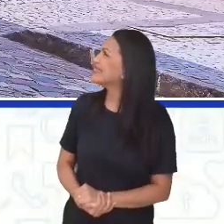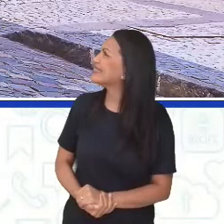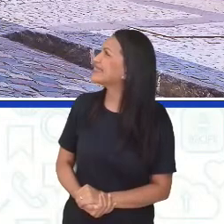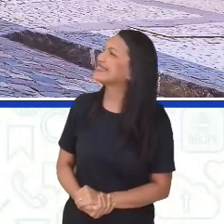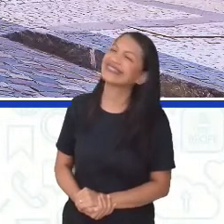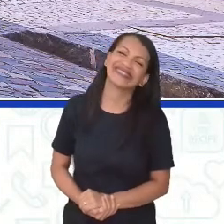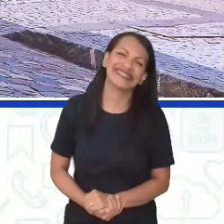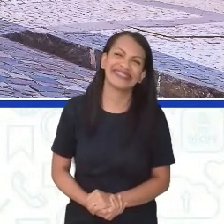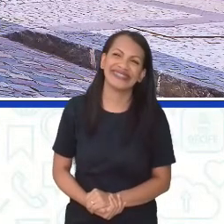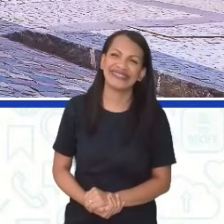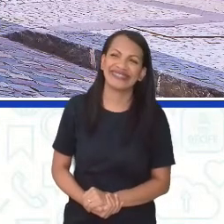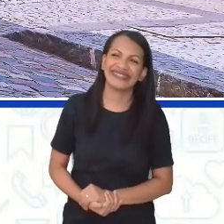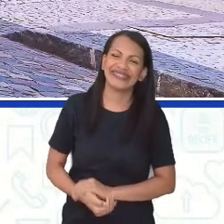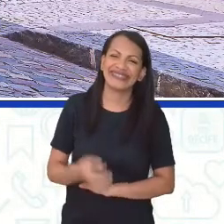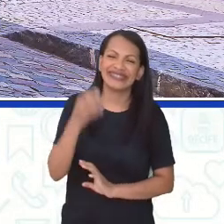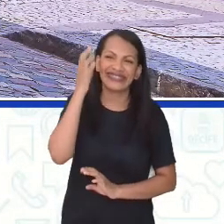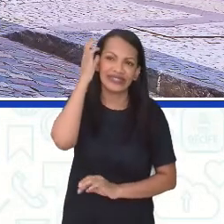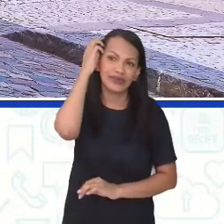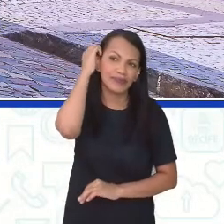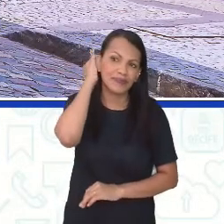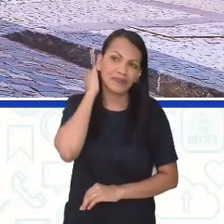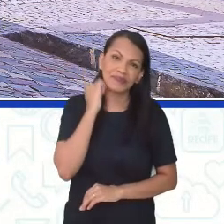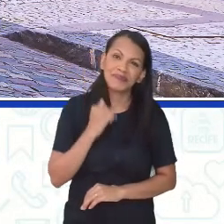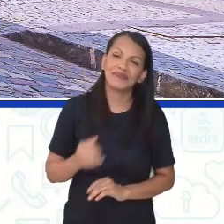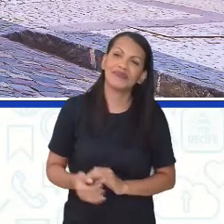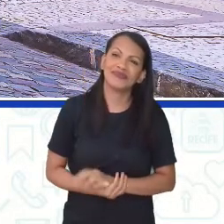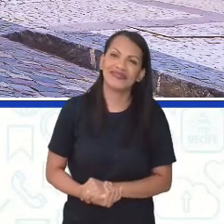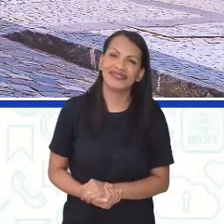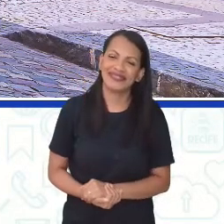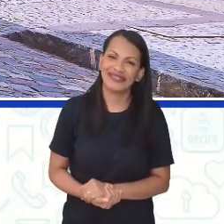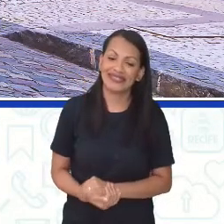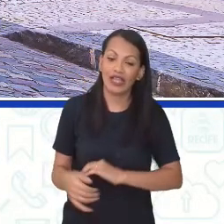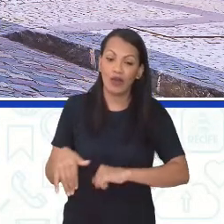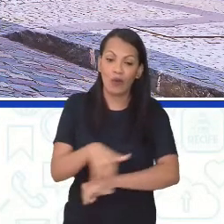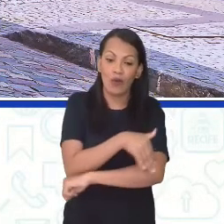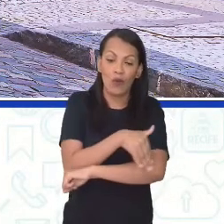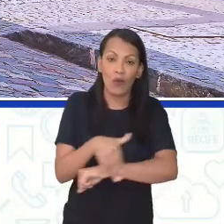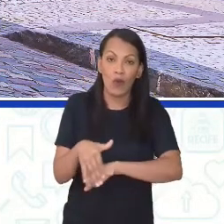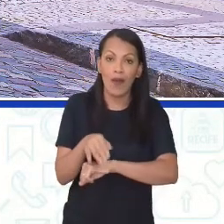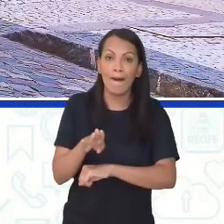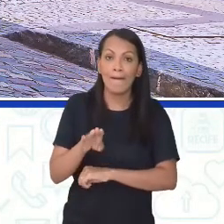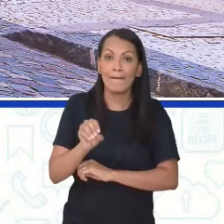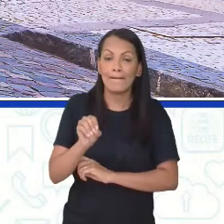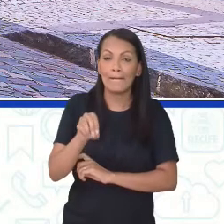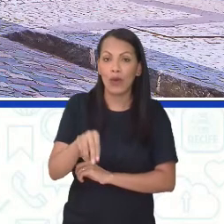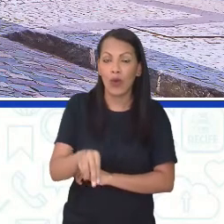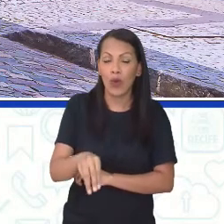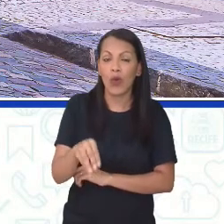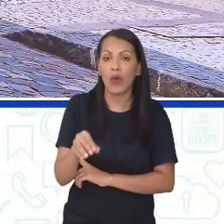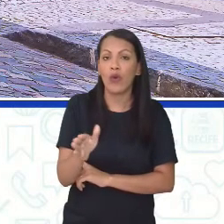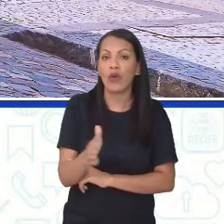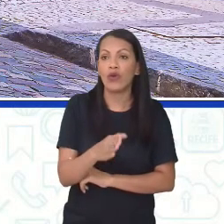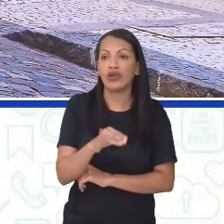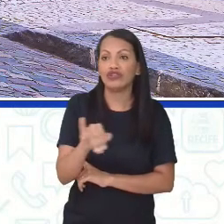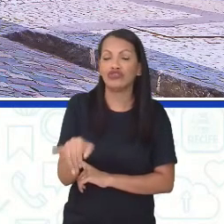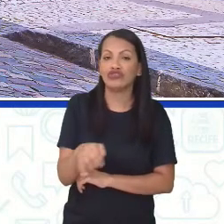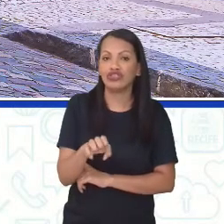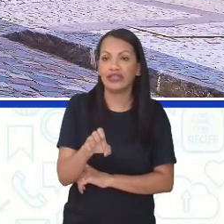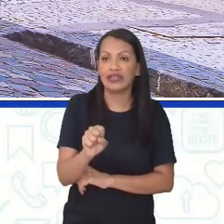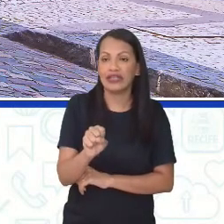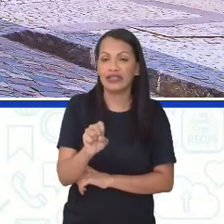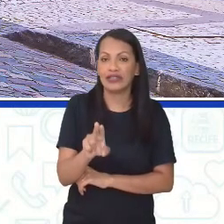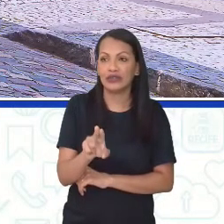Isso aqui, gente, é a Rua do Bom Jesus. E o que é que eu trouxe? Eu trouxe os quadrados,